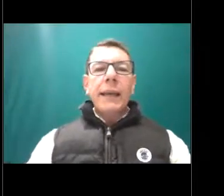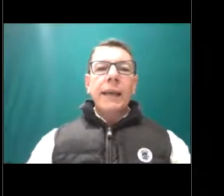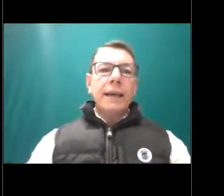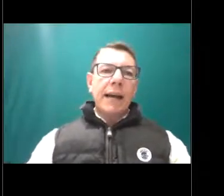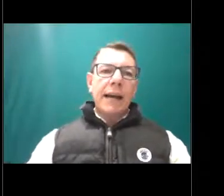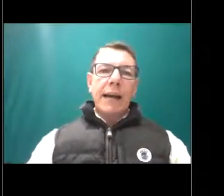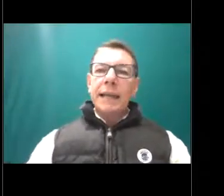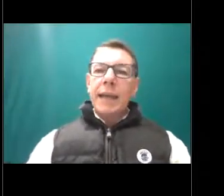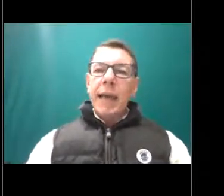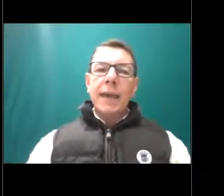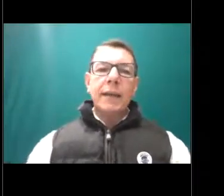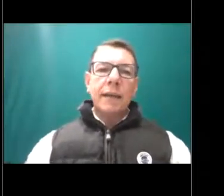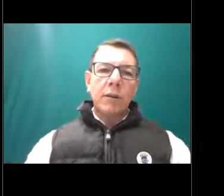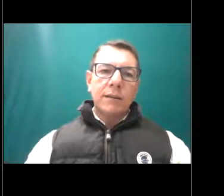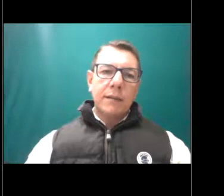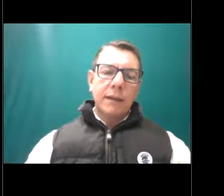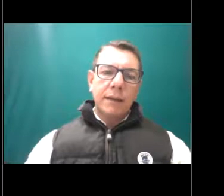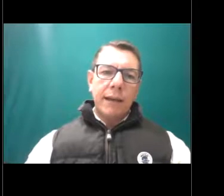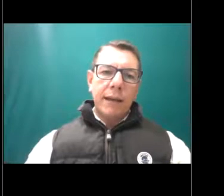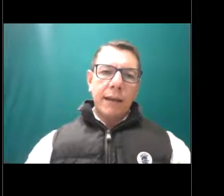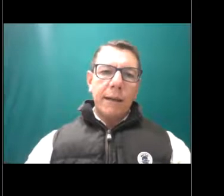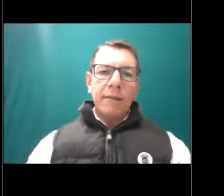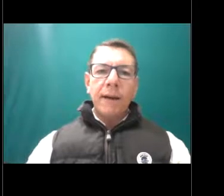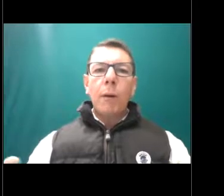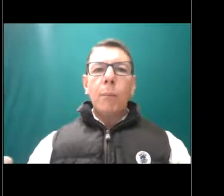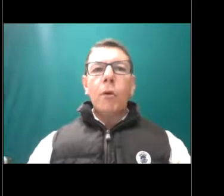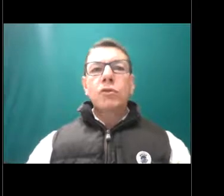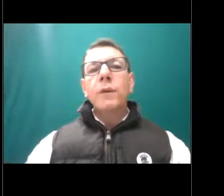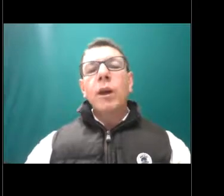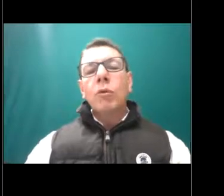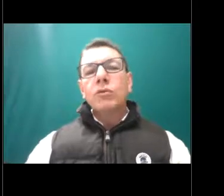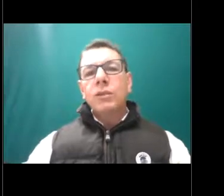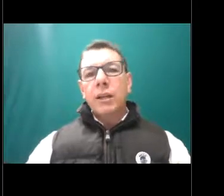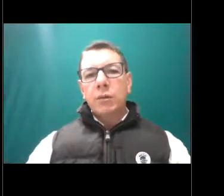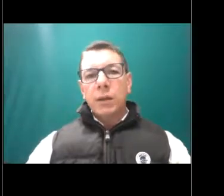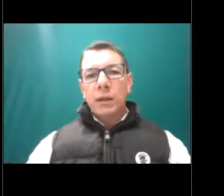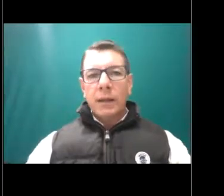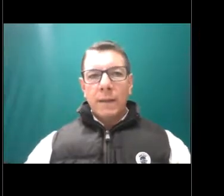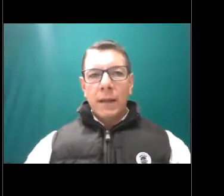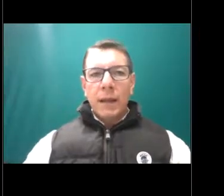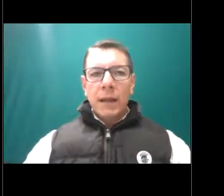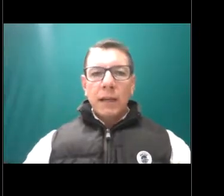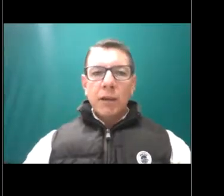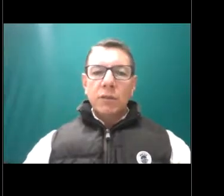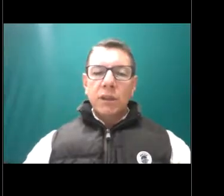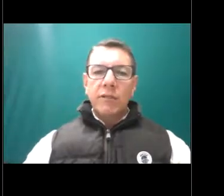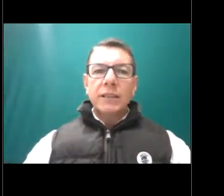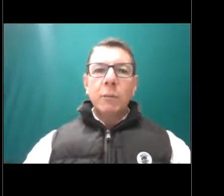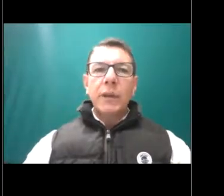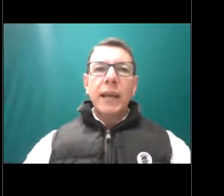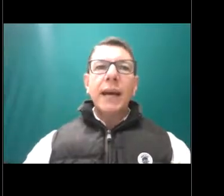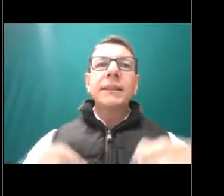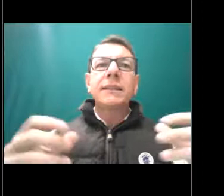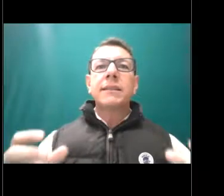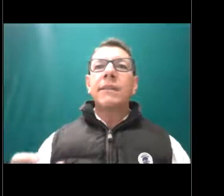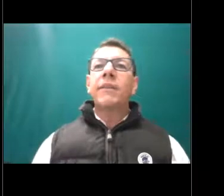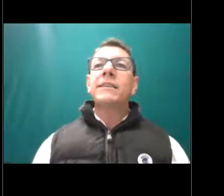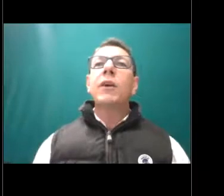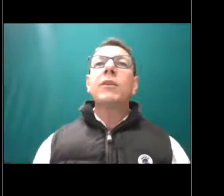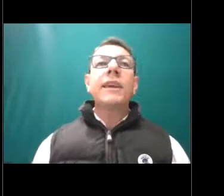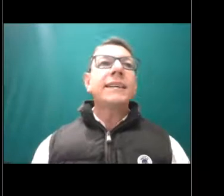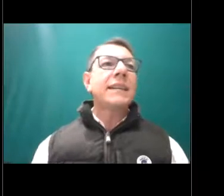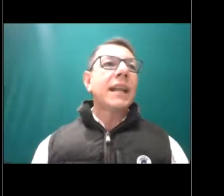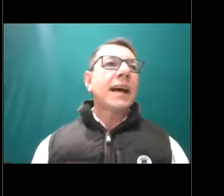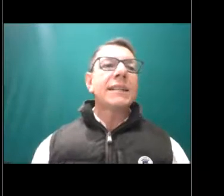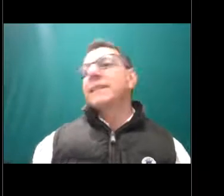Pessoal, aqui a ideia nossa é falar um pouco sobre conceito de conservação, porque antes, né,